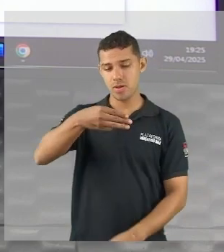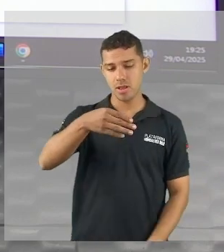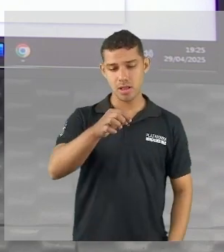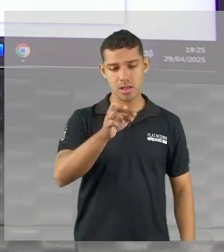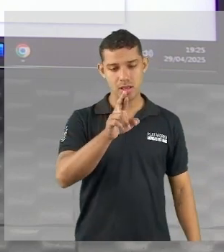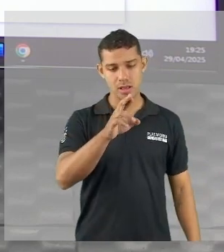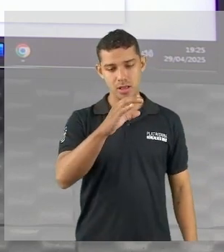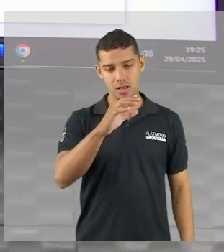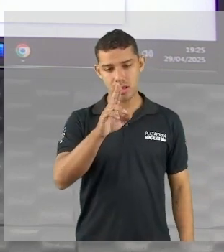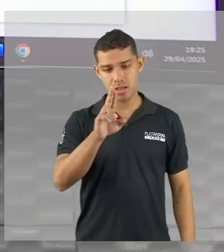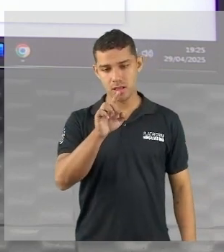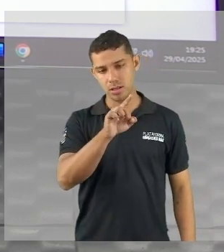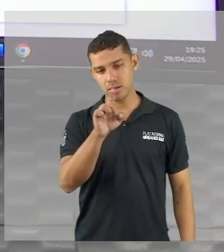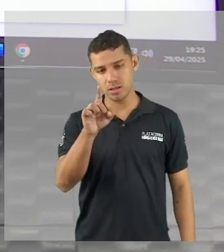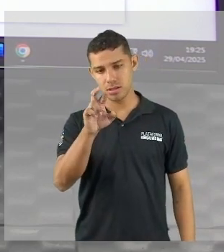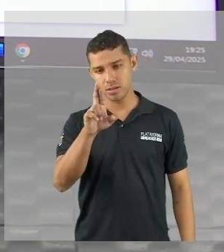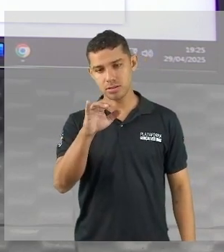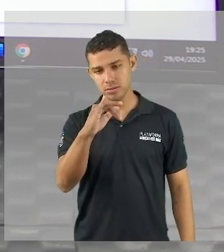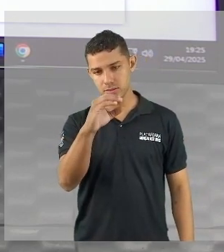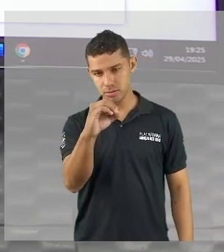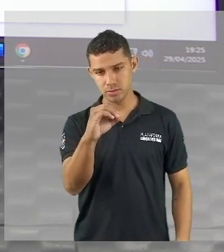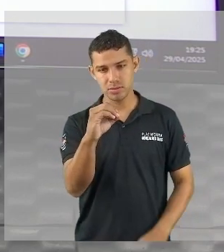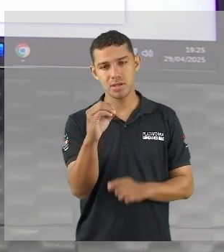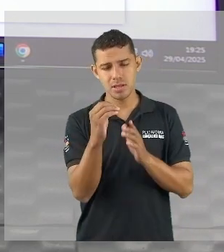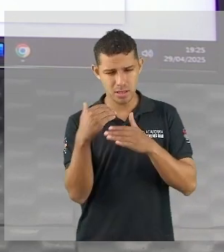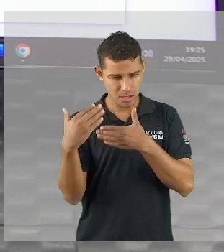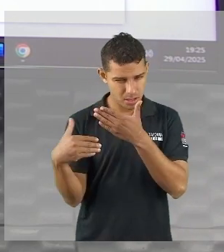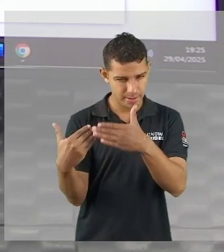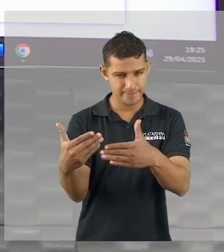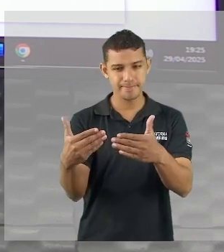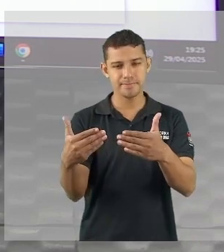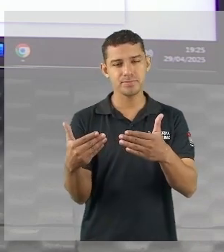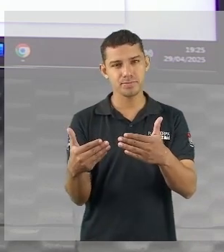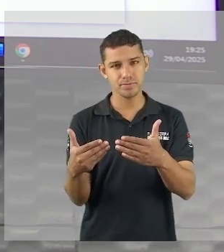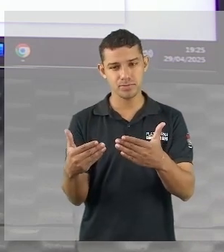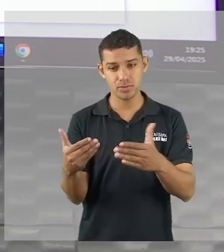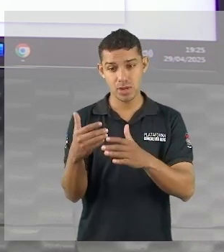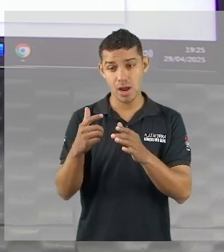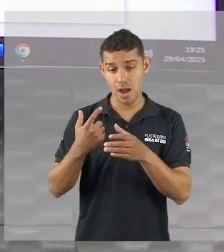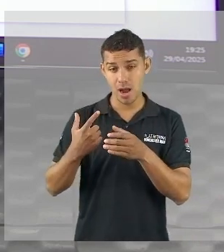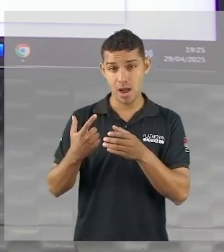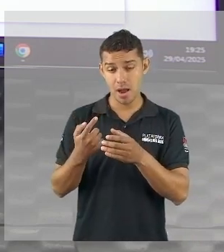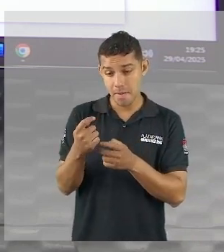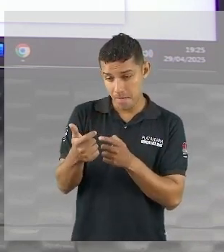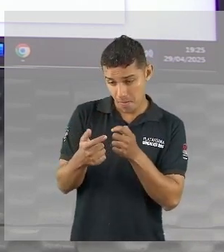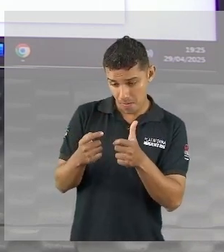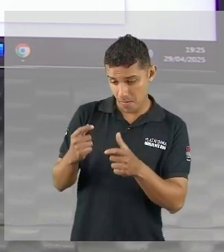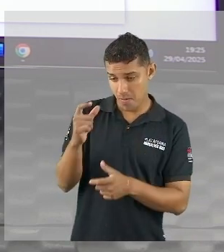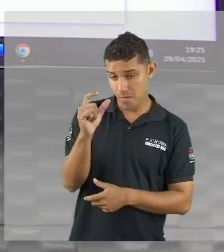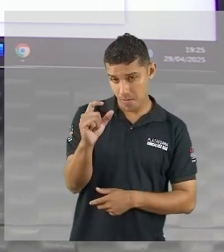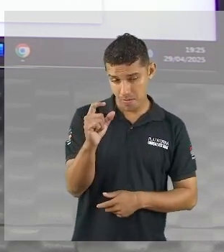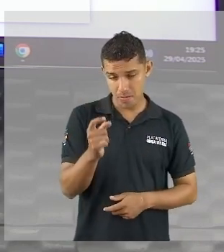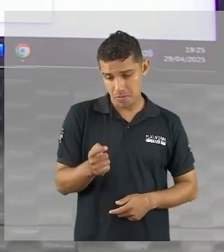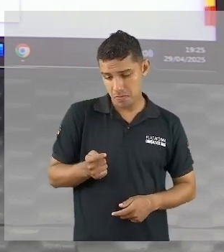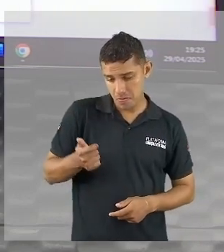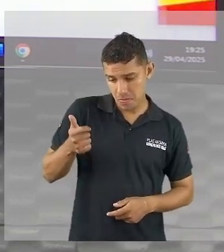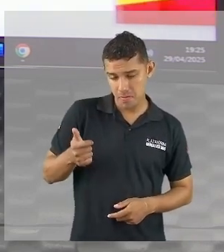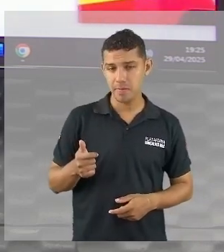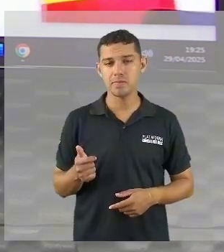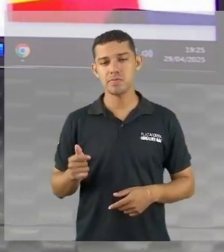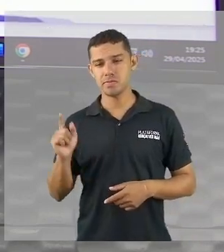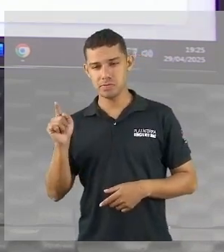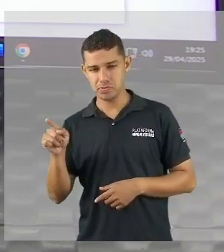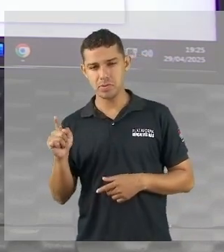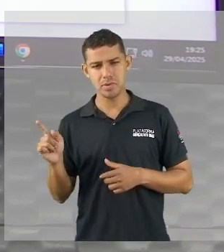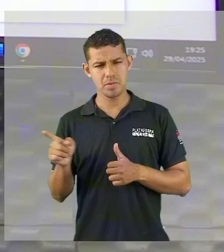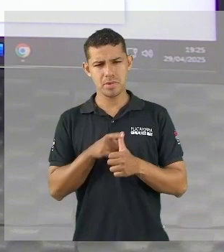né, que vai cunhar depois, mais um pouco mais frente, as moedas, que alguns dos primeiras civilizações